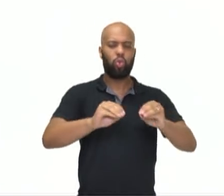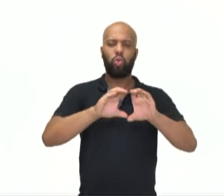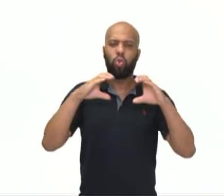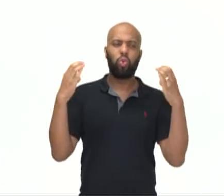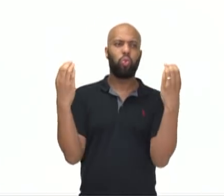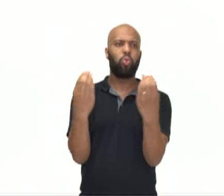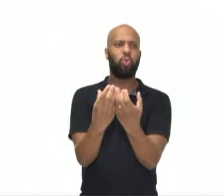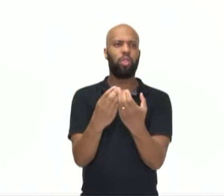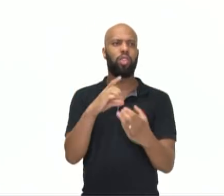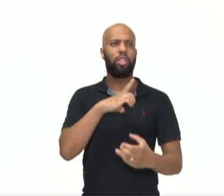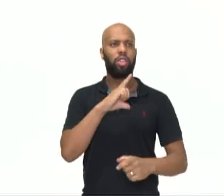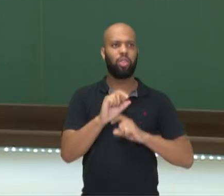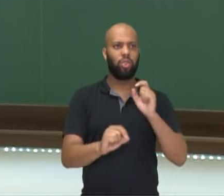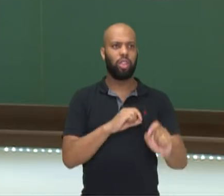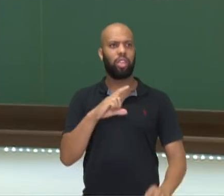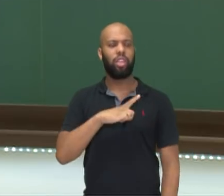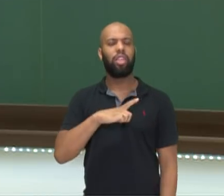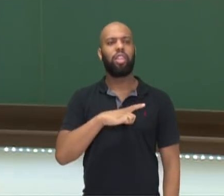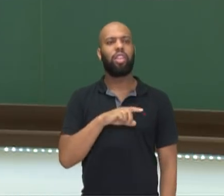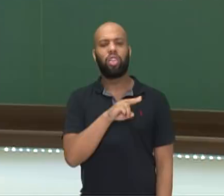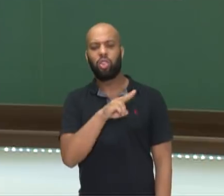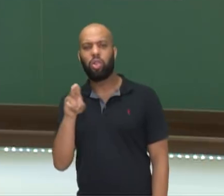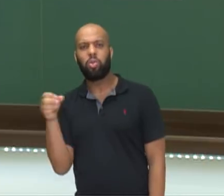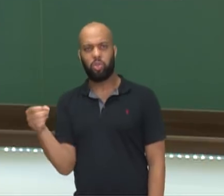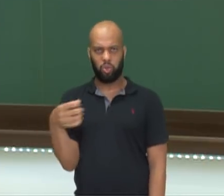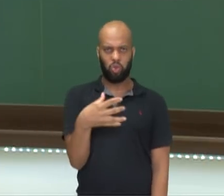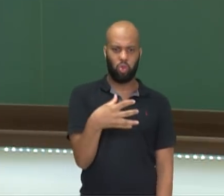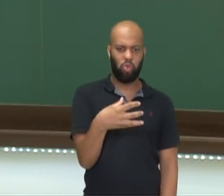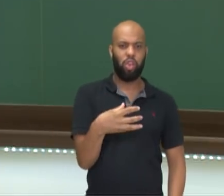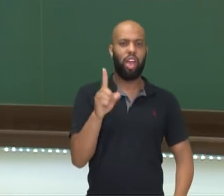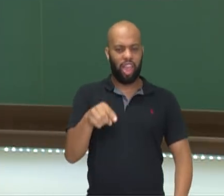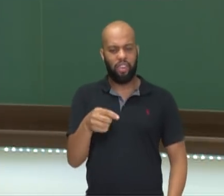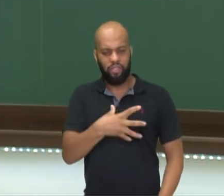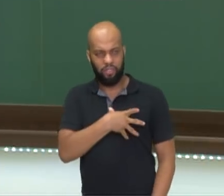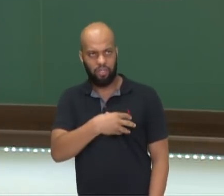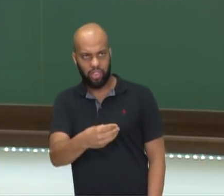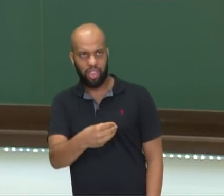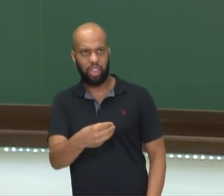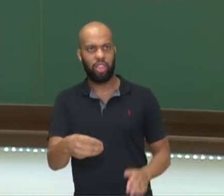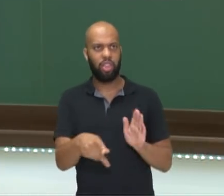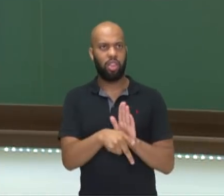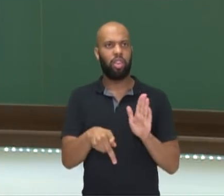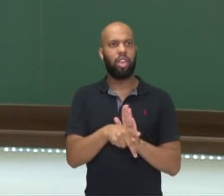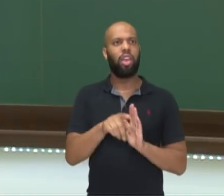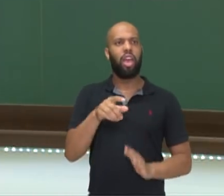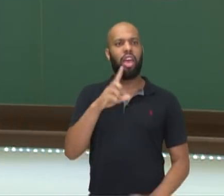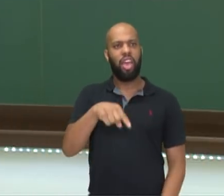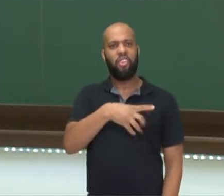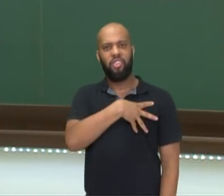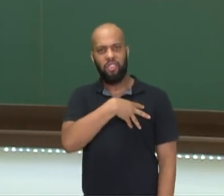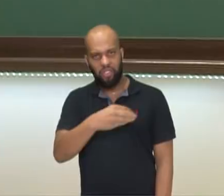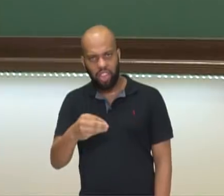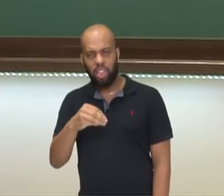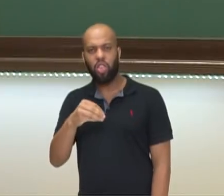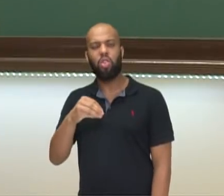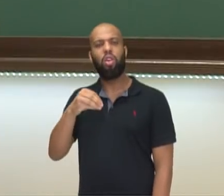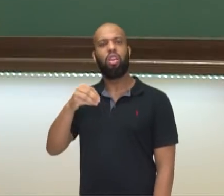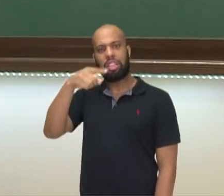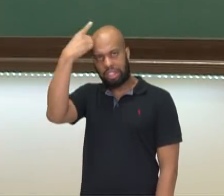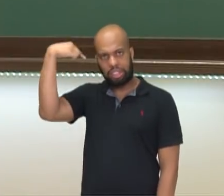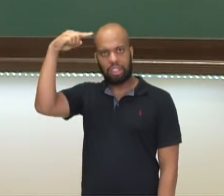Aqui ele está ganhando seu nome, seu novo nome, como filho de santo. Está aí a beleza, a